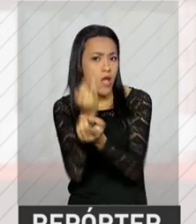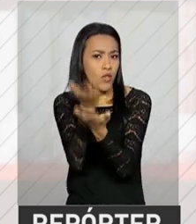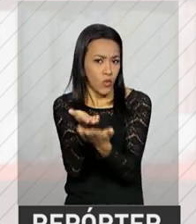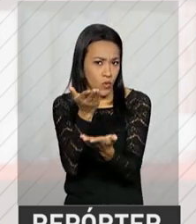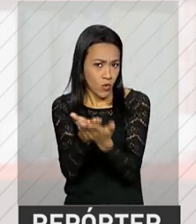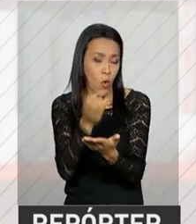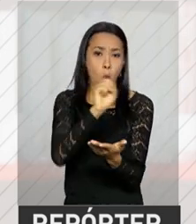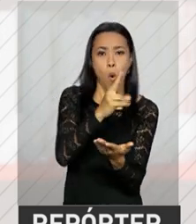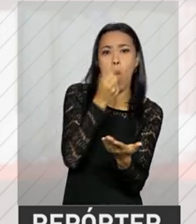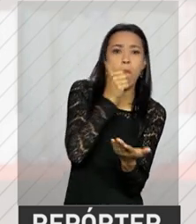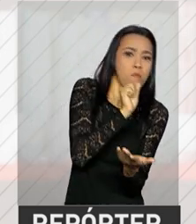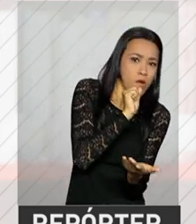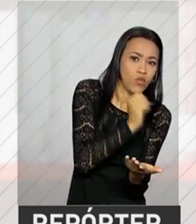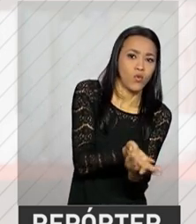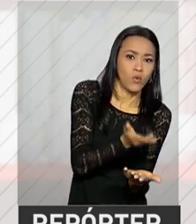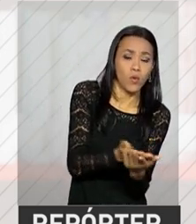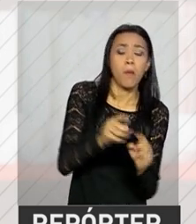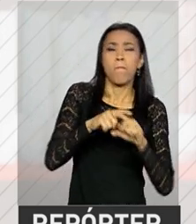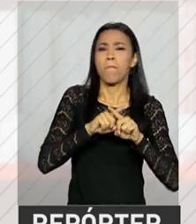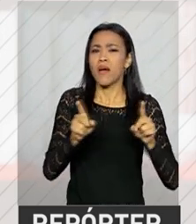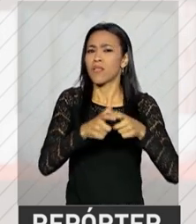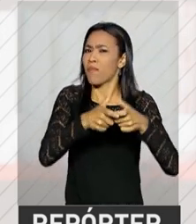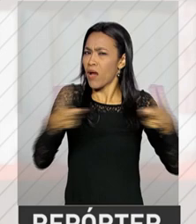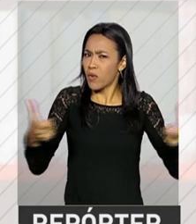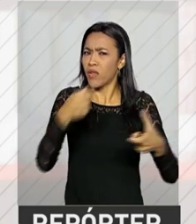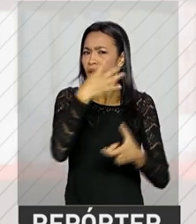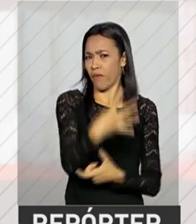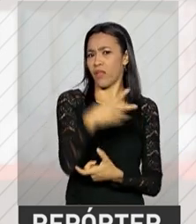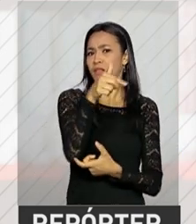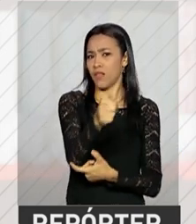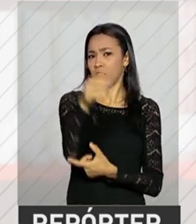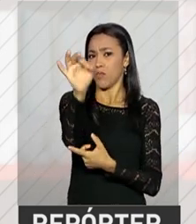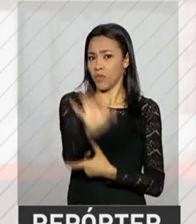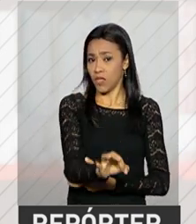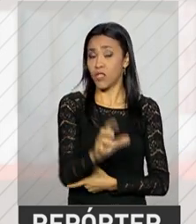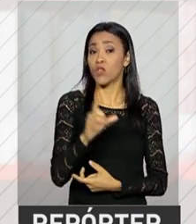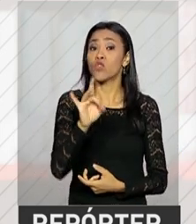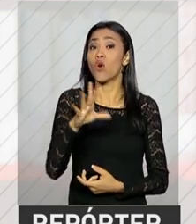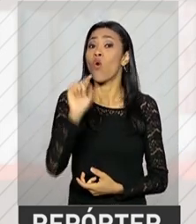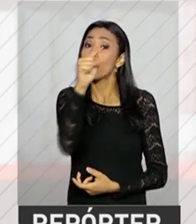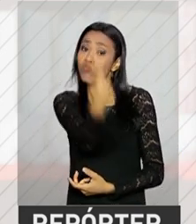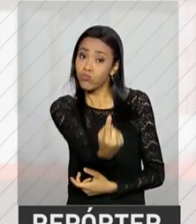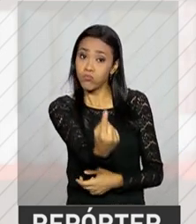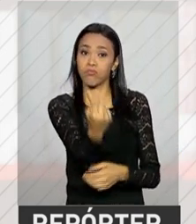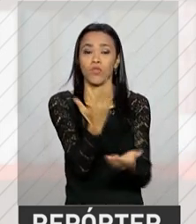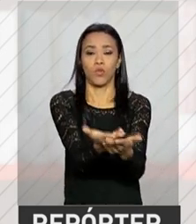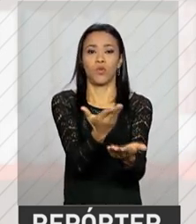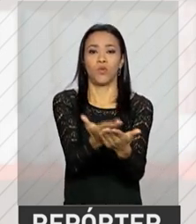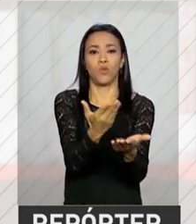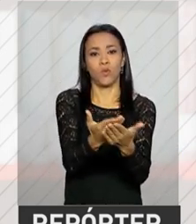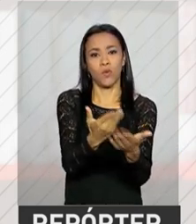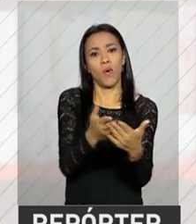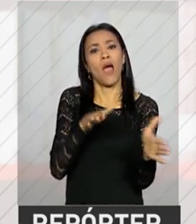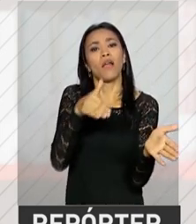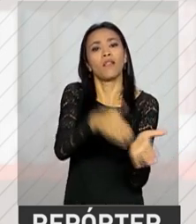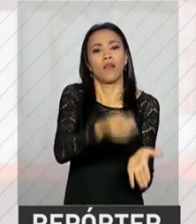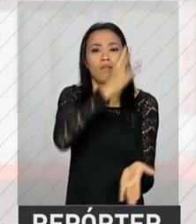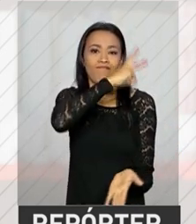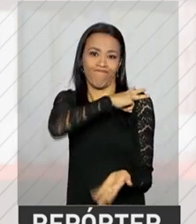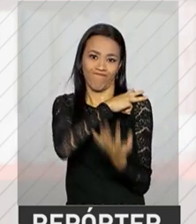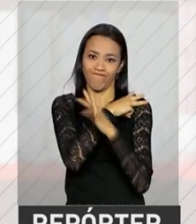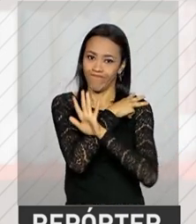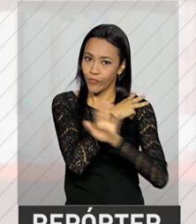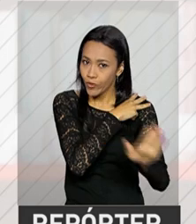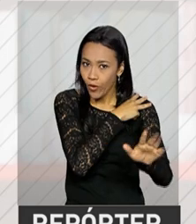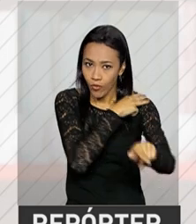superior mas a maioria 47% deles tem ao menos um dos pais que cursou até o ensino médio outra